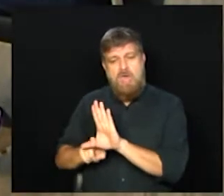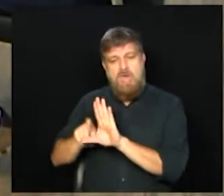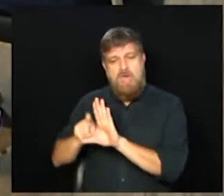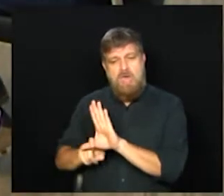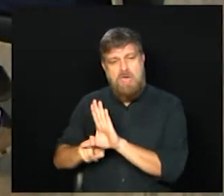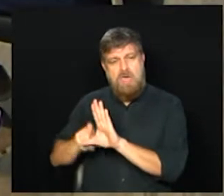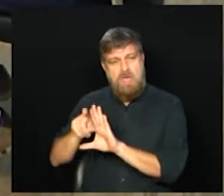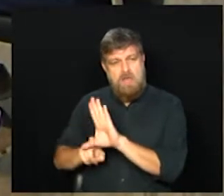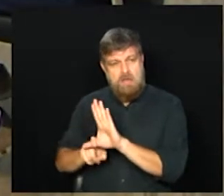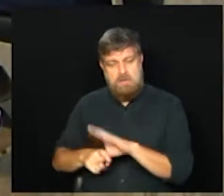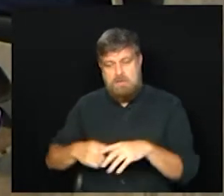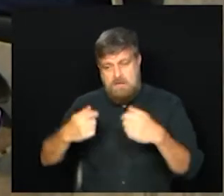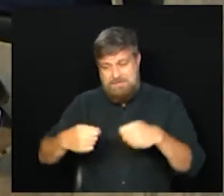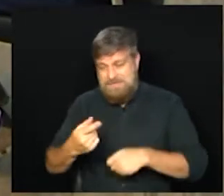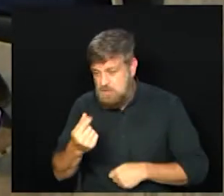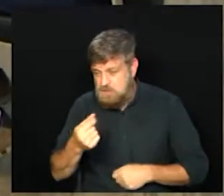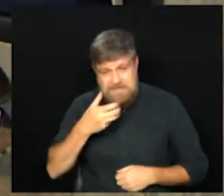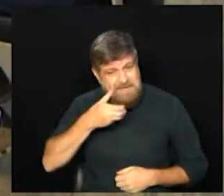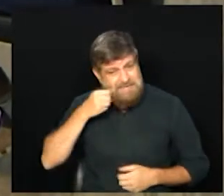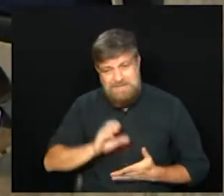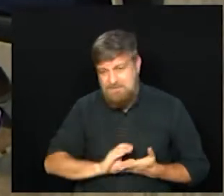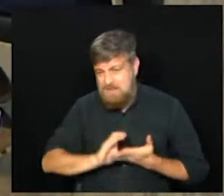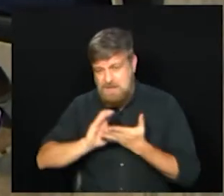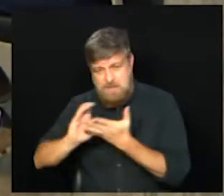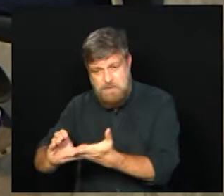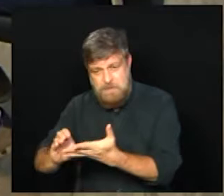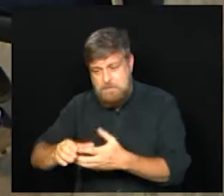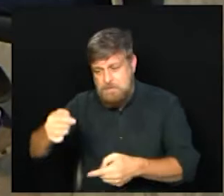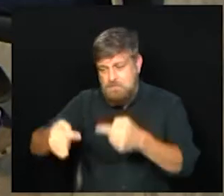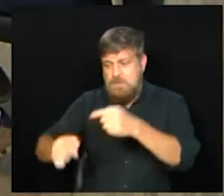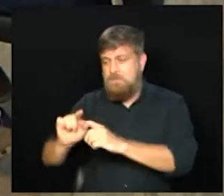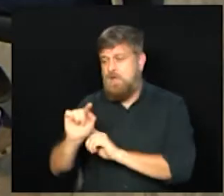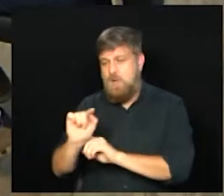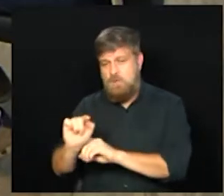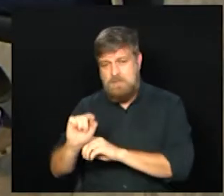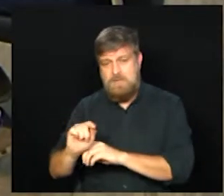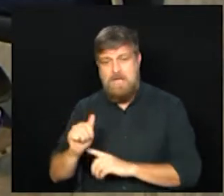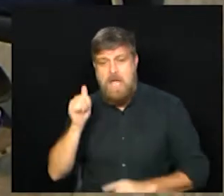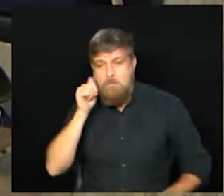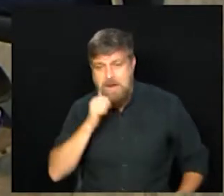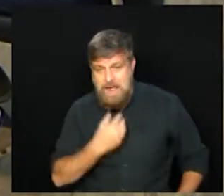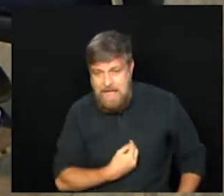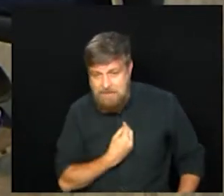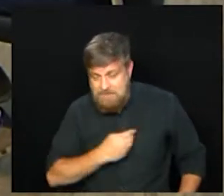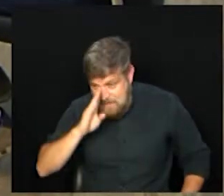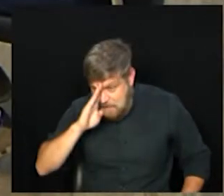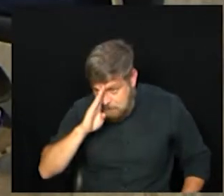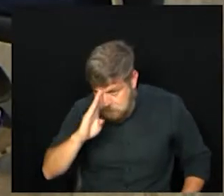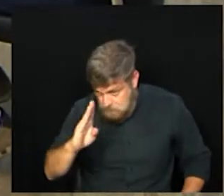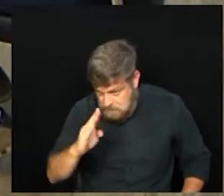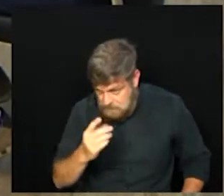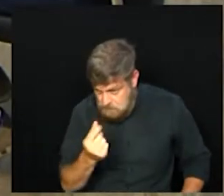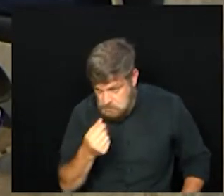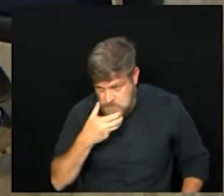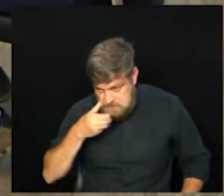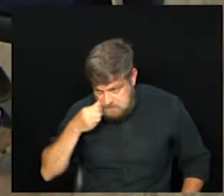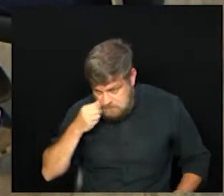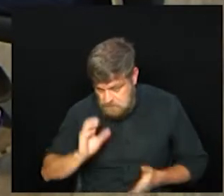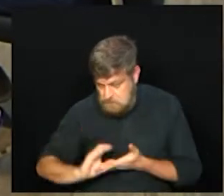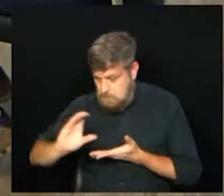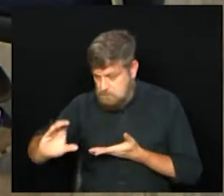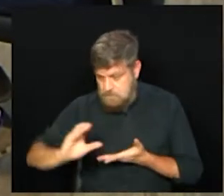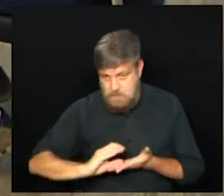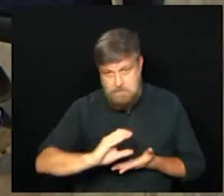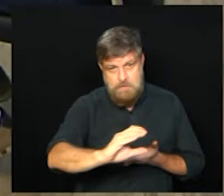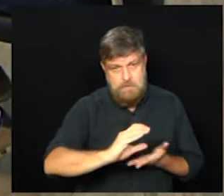você precisa gastar dinheiro e precisa... O debate é o seguinte: a vida da mulher é prioridade na distribuição orçamentária? Para mim, essa